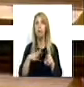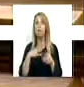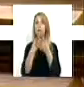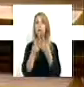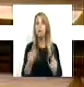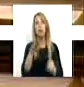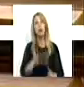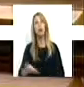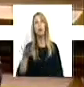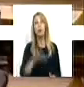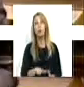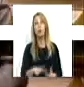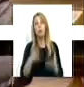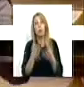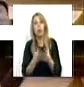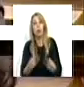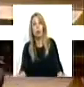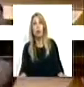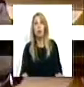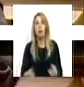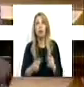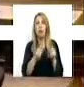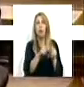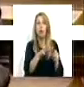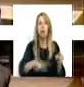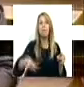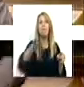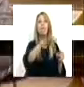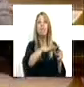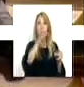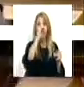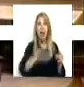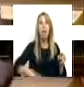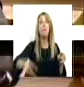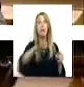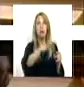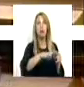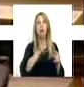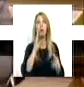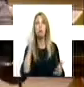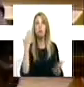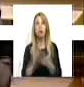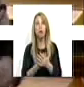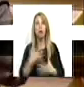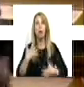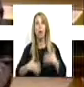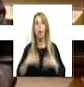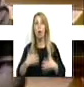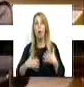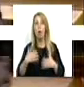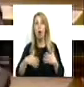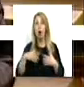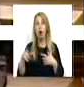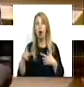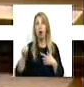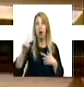da situação, para a resolução de um passivo ambiental que tem atormentado sobremaneira aquela